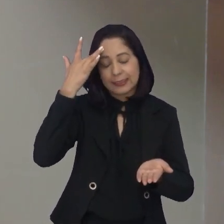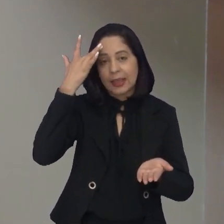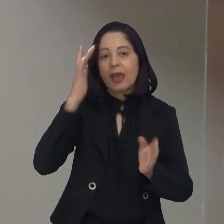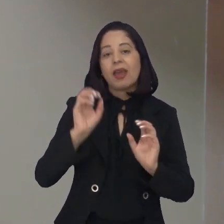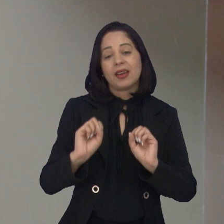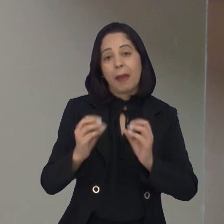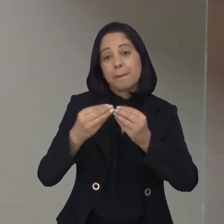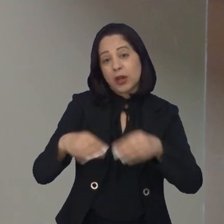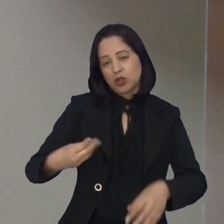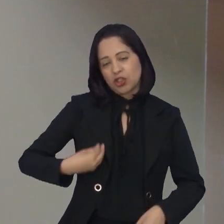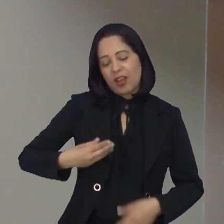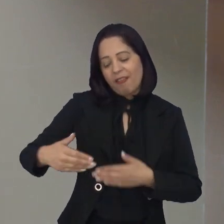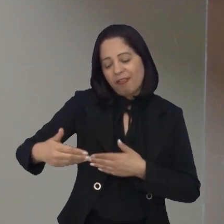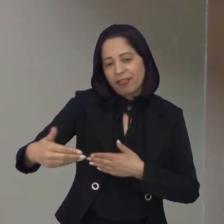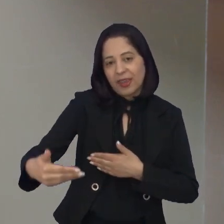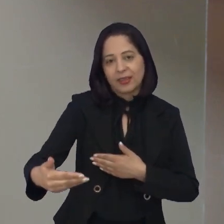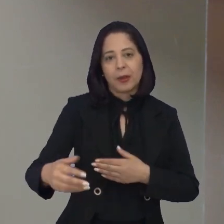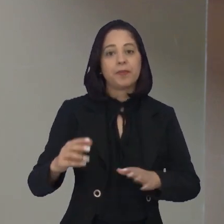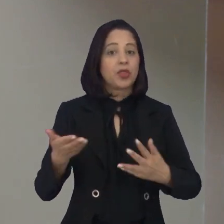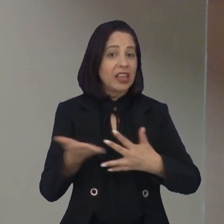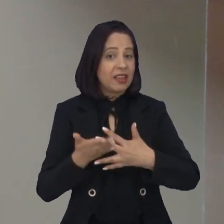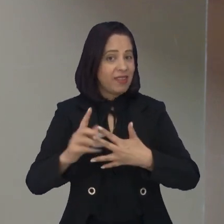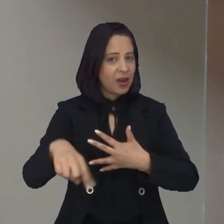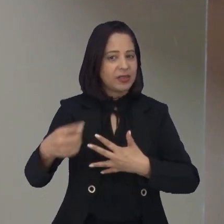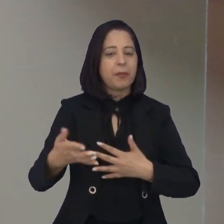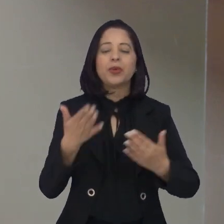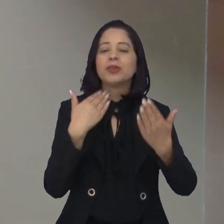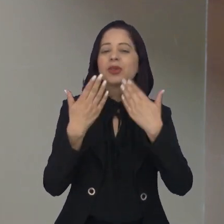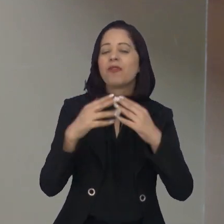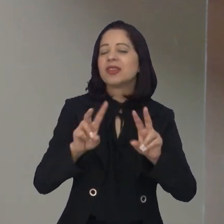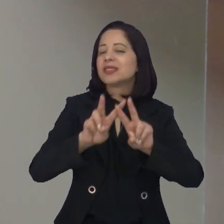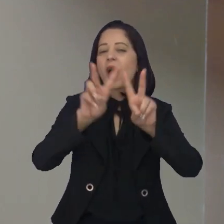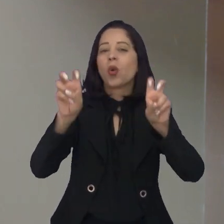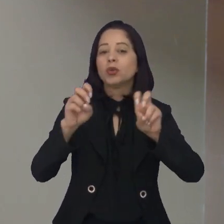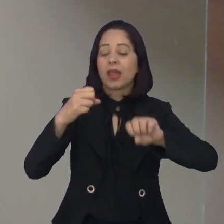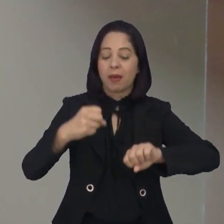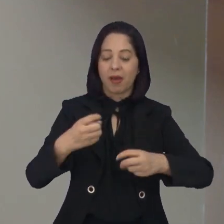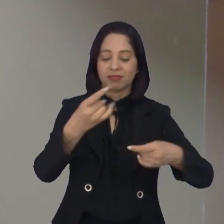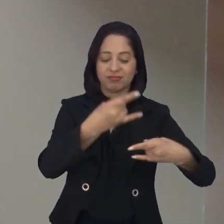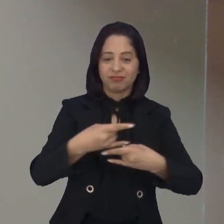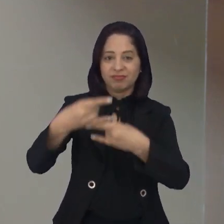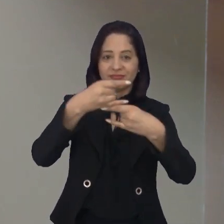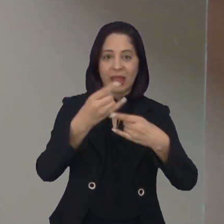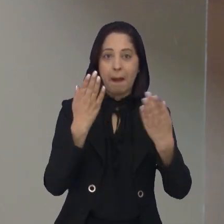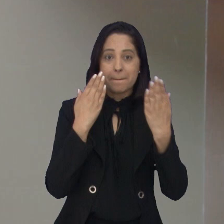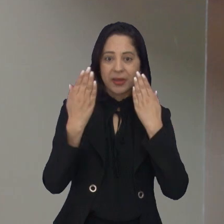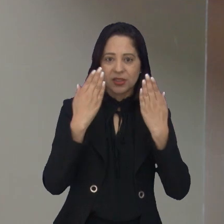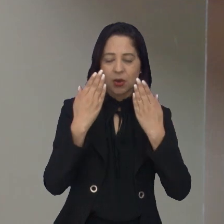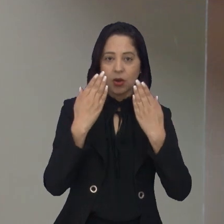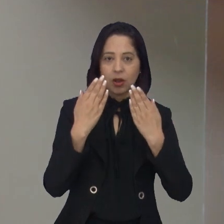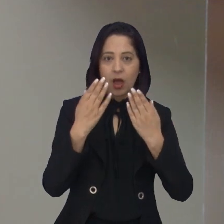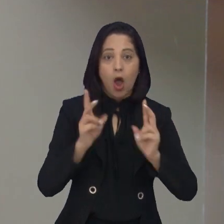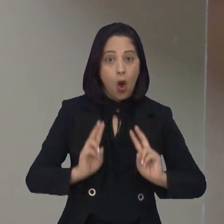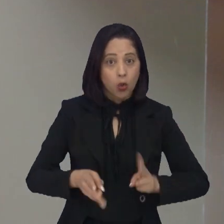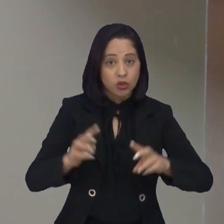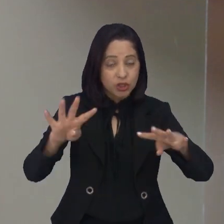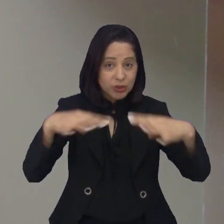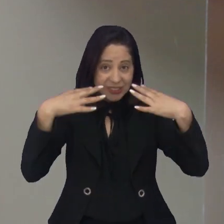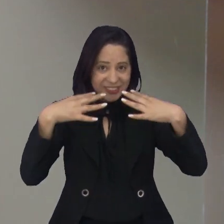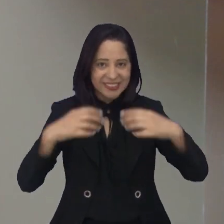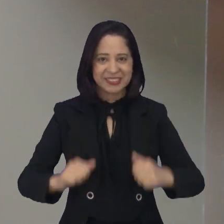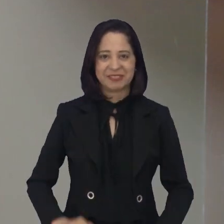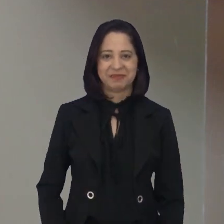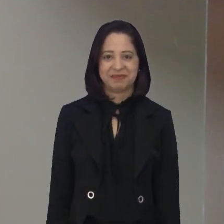saudável. Sobre esse assunto, eu converso na volta do intervalo pela internet com uma psicóloga. Então, fique aí que nós já